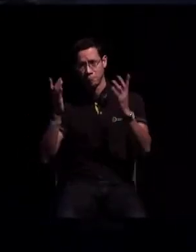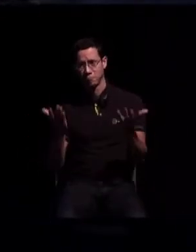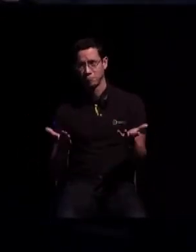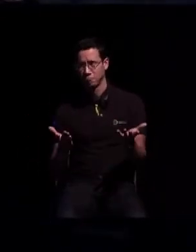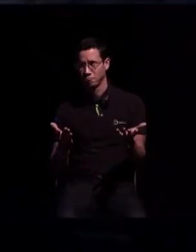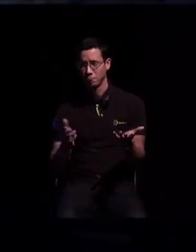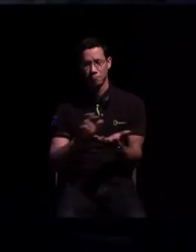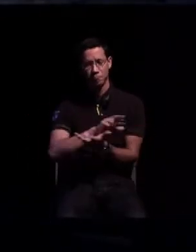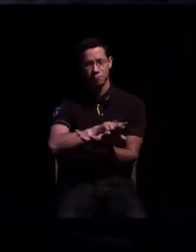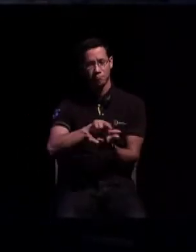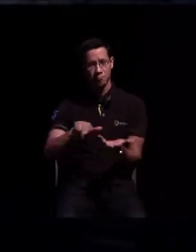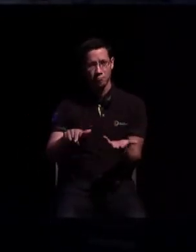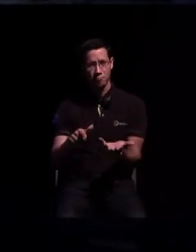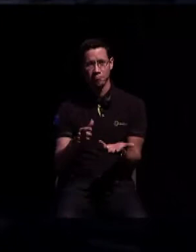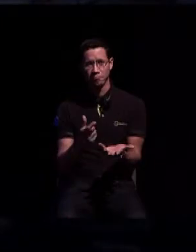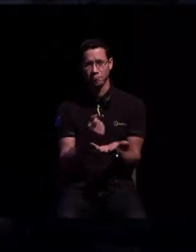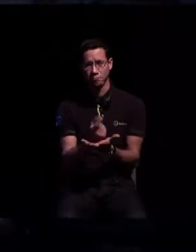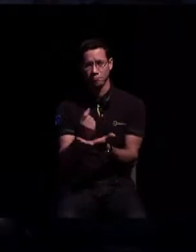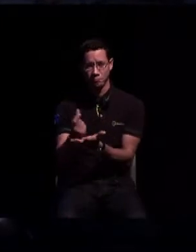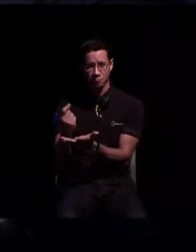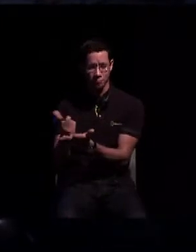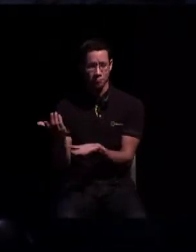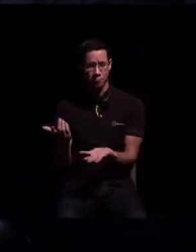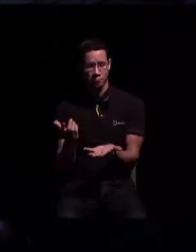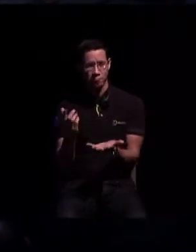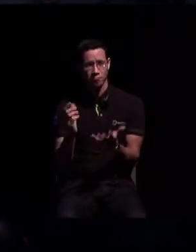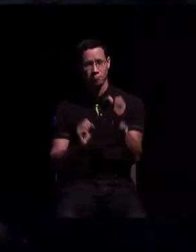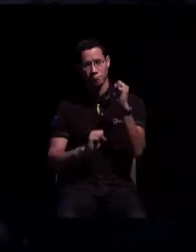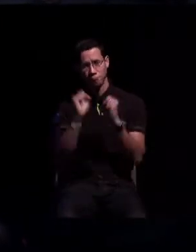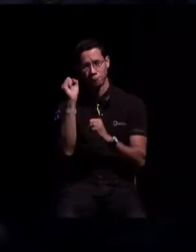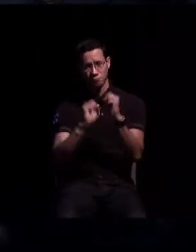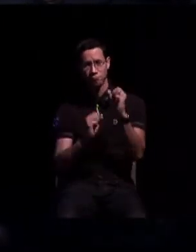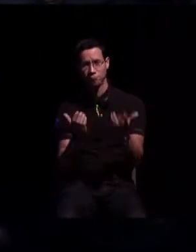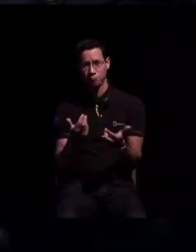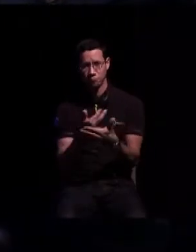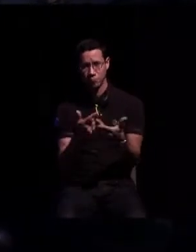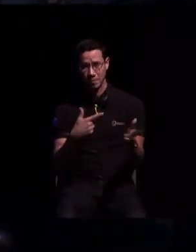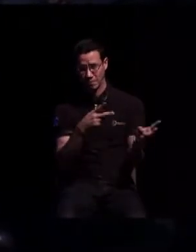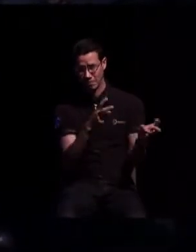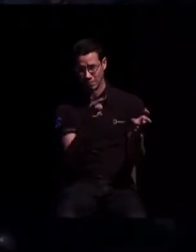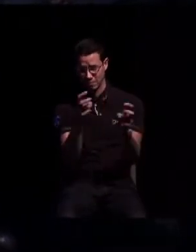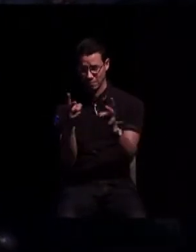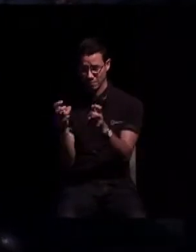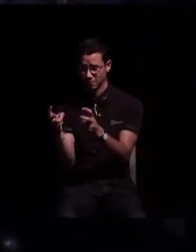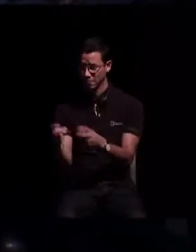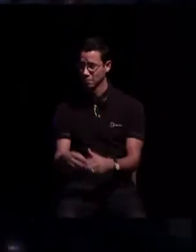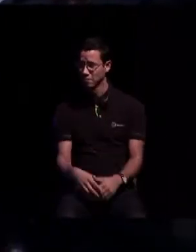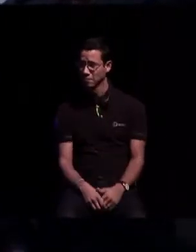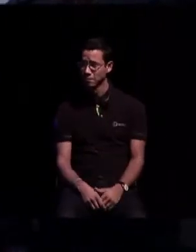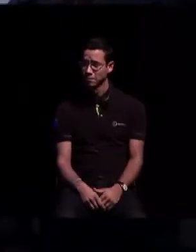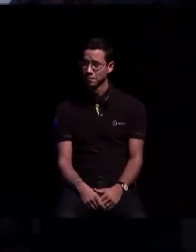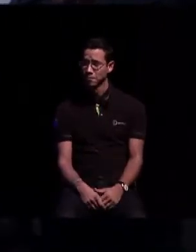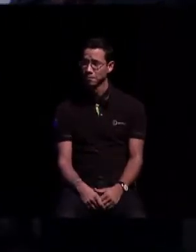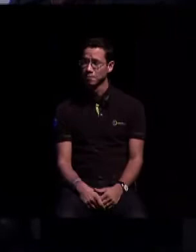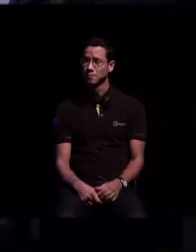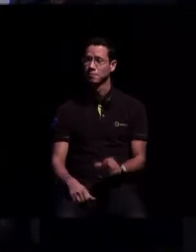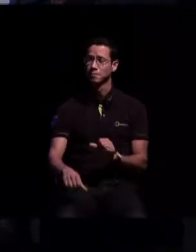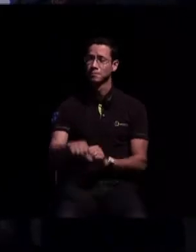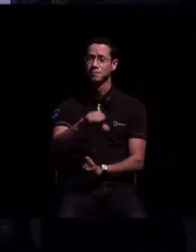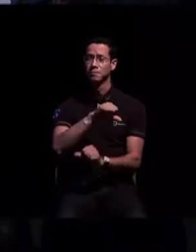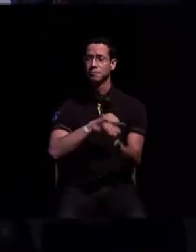bens de consumo, uma usina hidrelétrica, um asfalto, isso tudo a gente percebe, né? Quando a gente